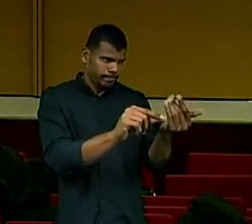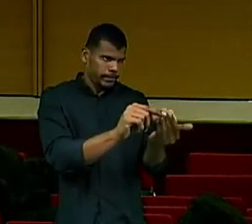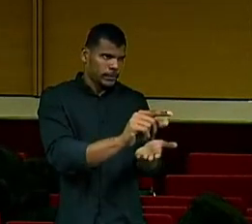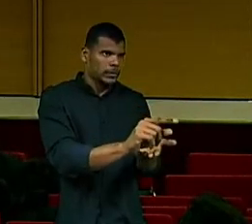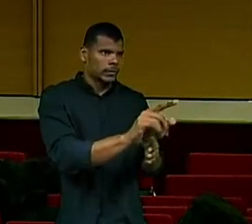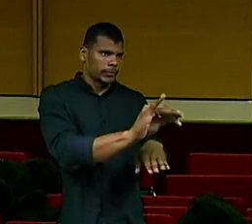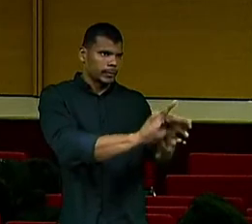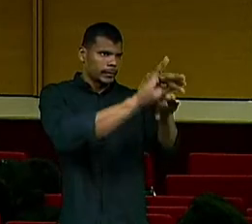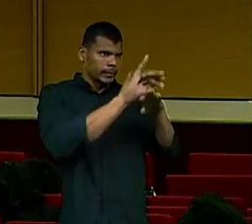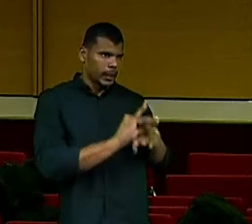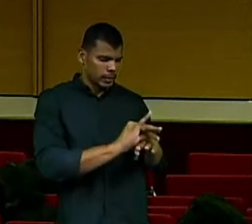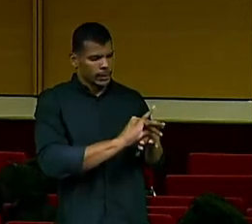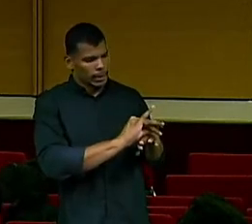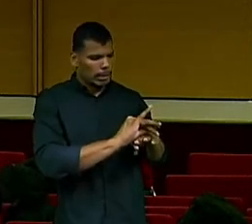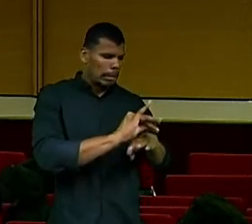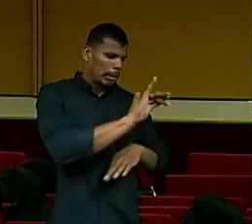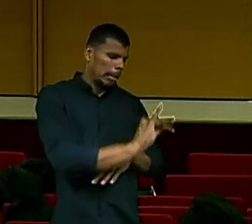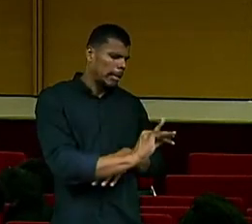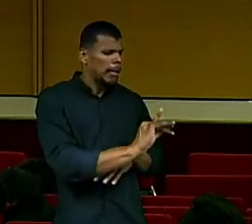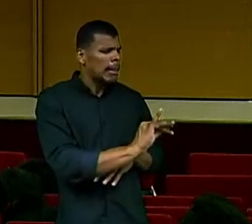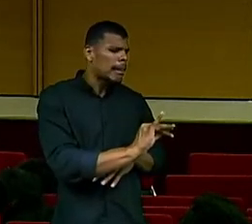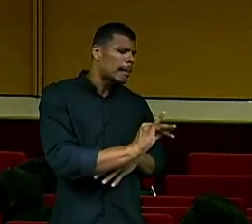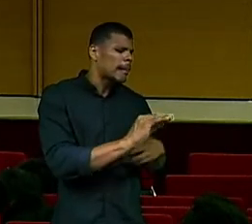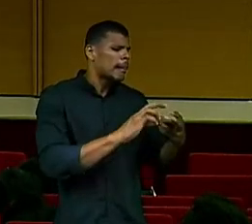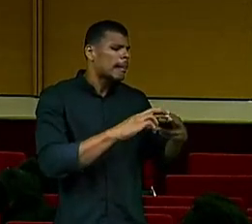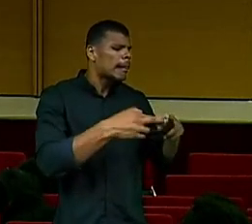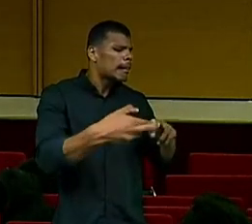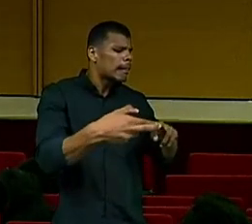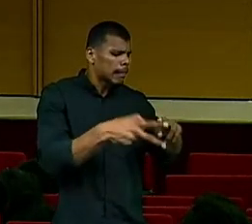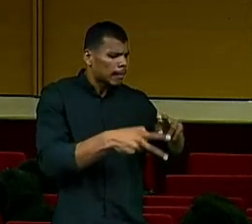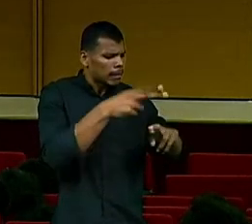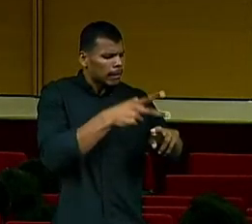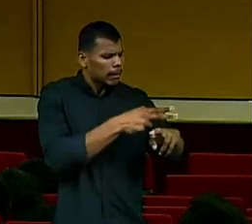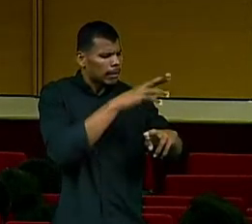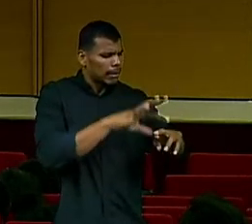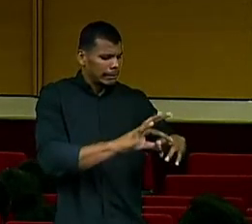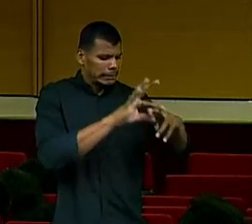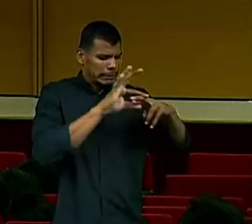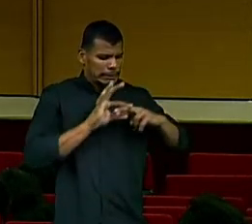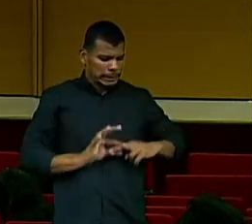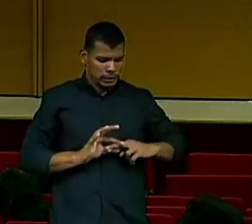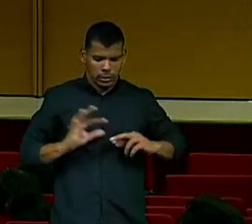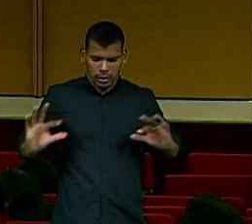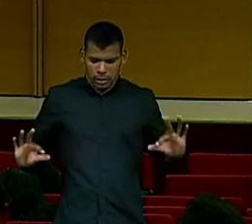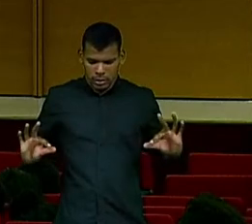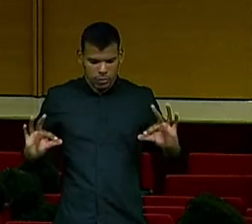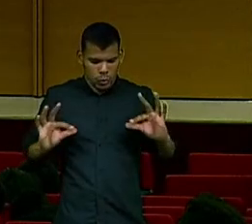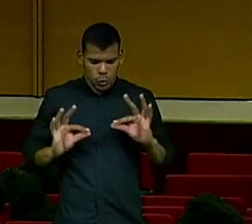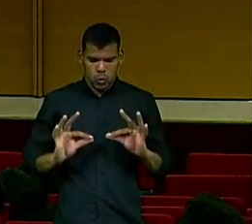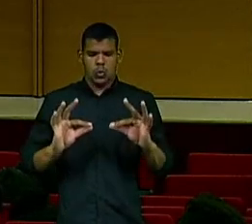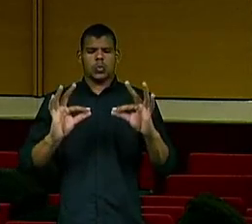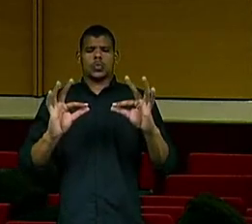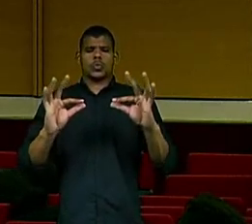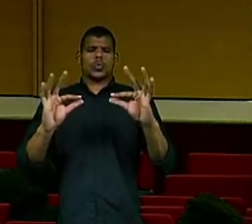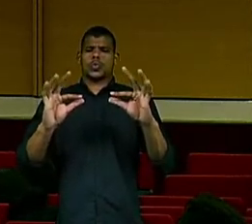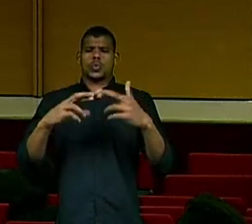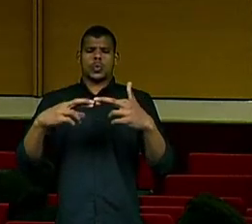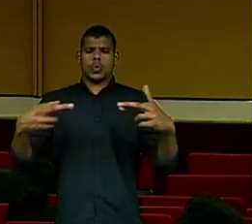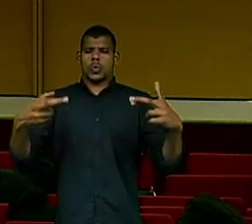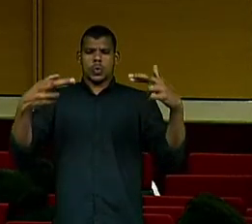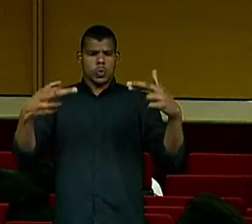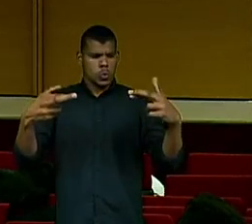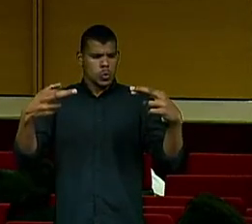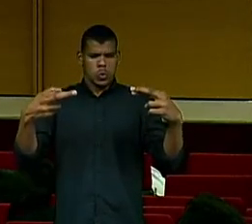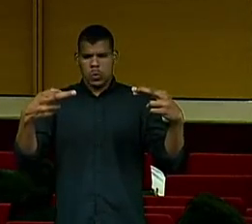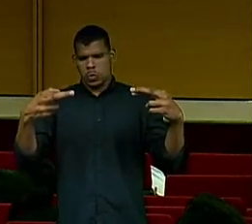no caso do coelho que brilhou escolheu-se o gene do vagalume que produzia a